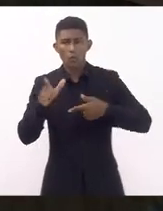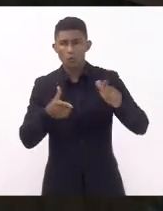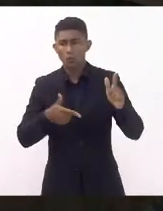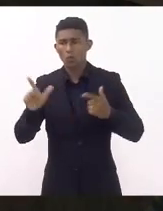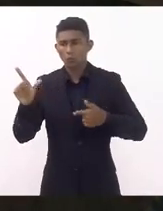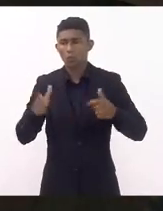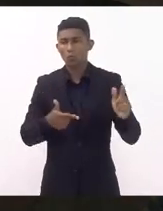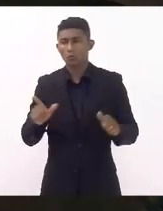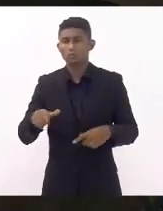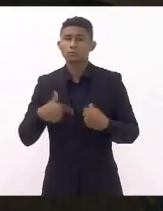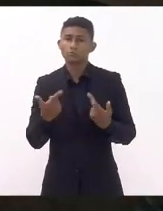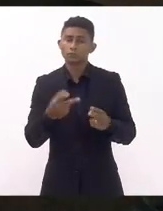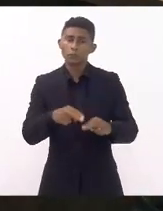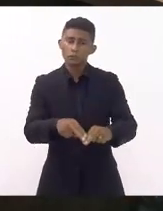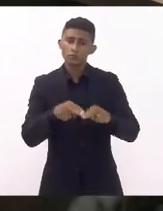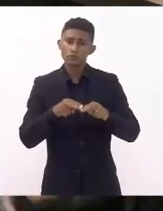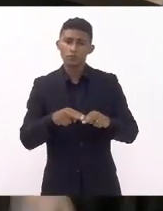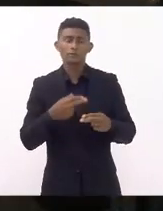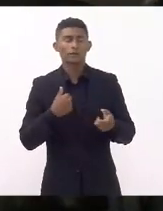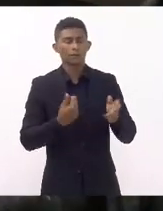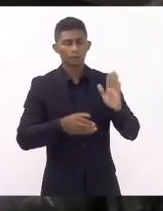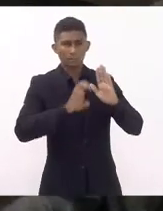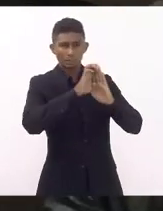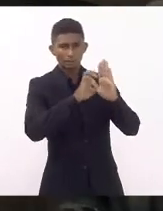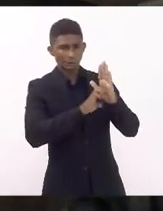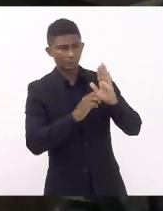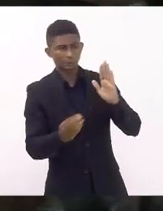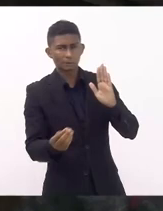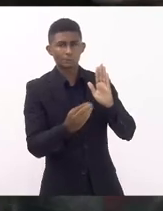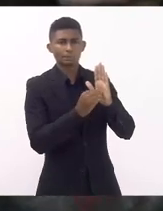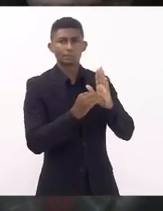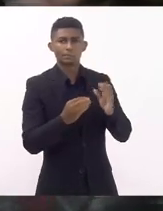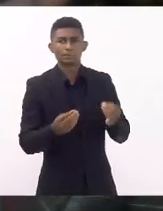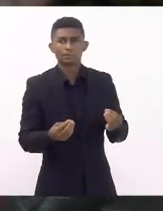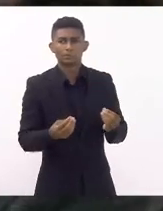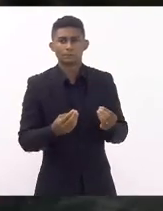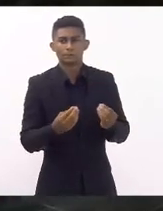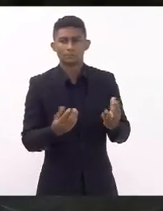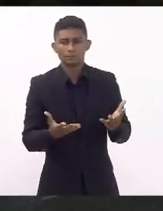né? Por isso que eu fiz uma emenda para garantir... Não, mas